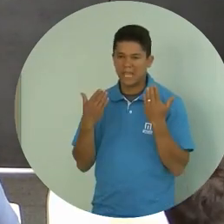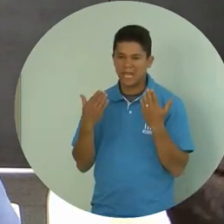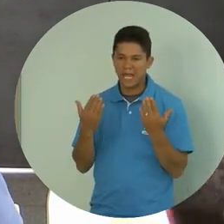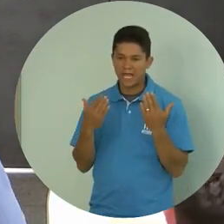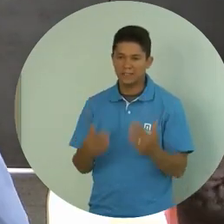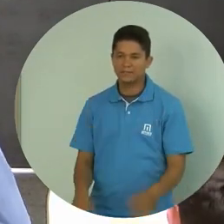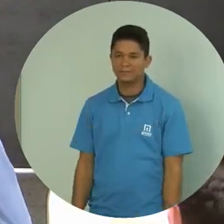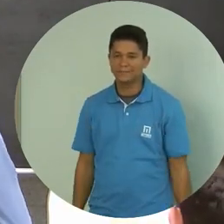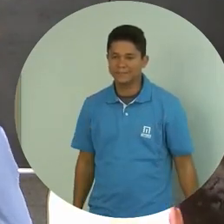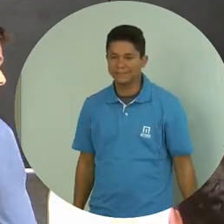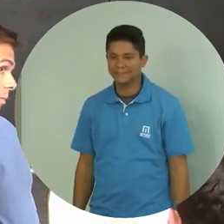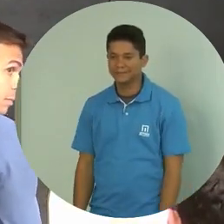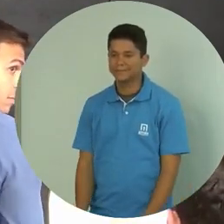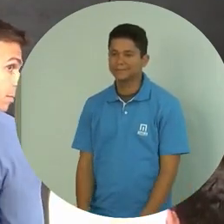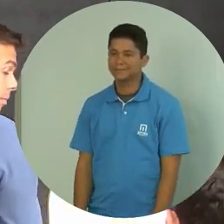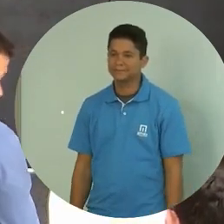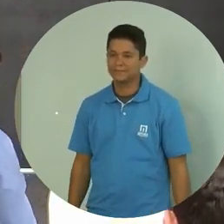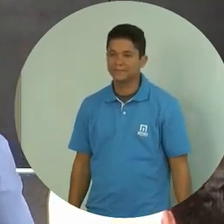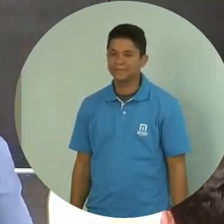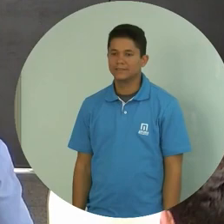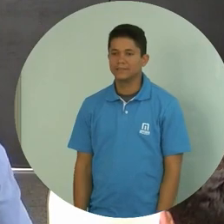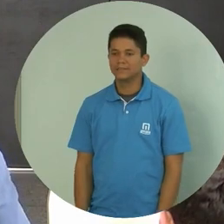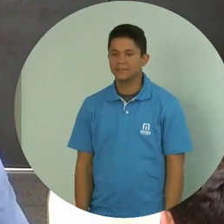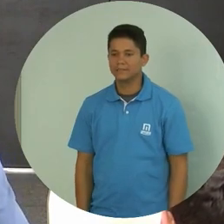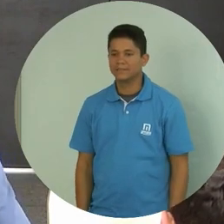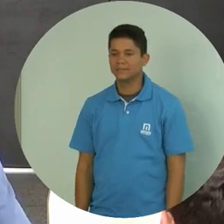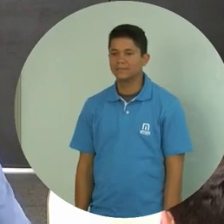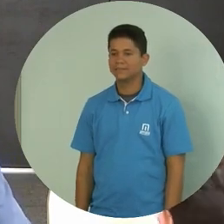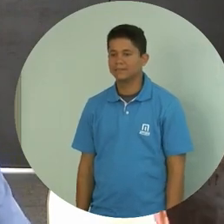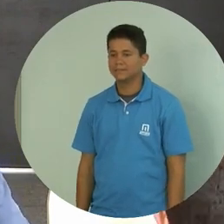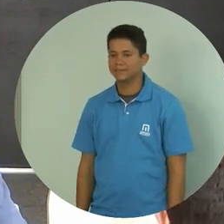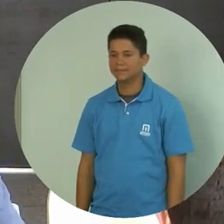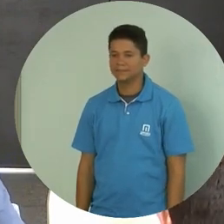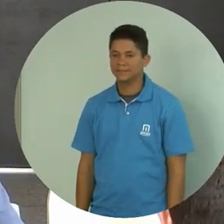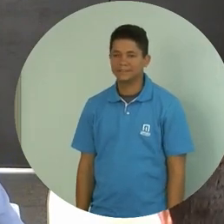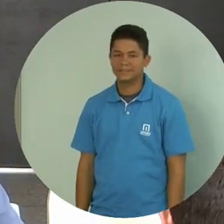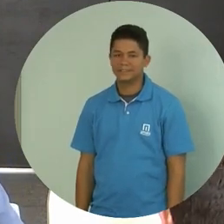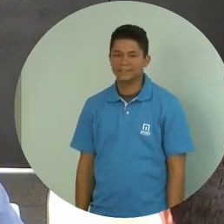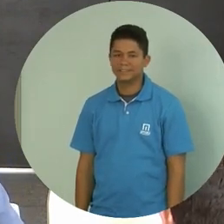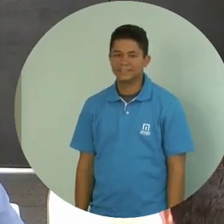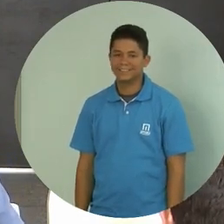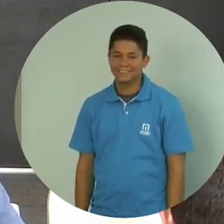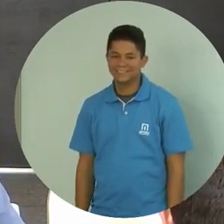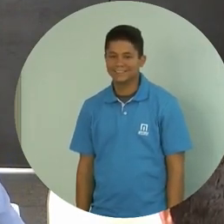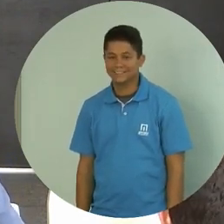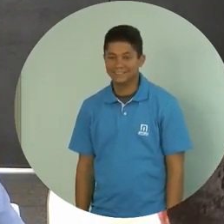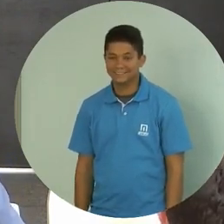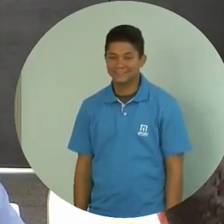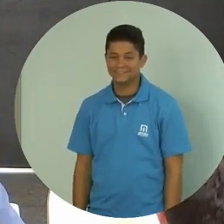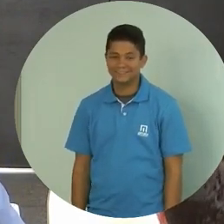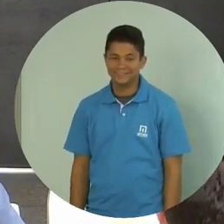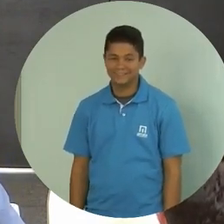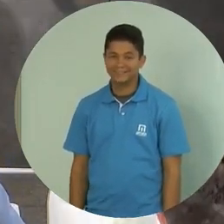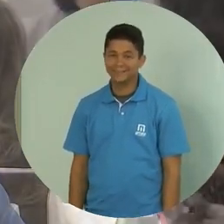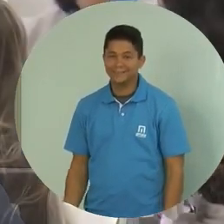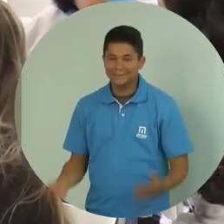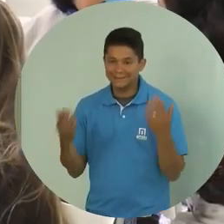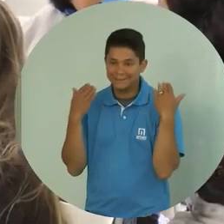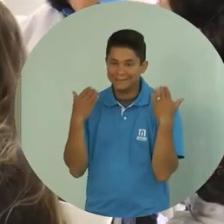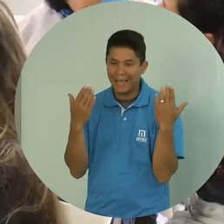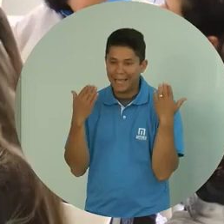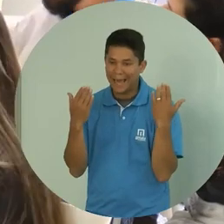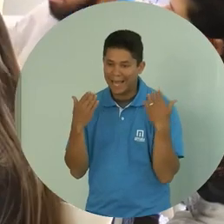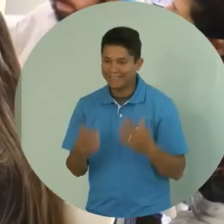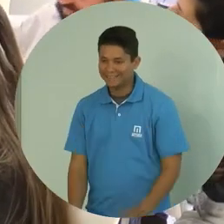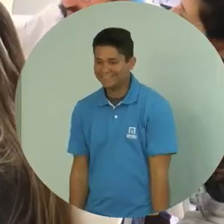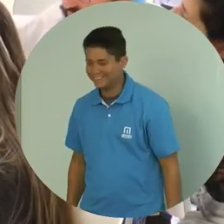Parabéns. Tá ligado? Parabéns aí, Heraldo. A gente pôde participar. Eu queria um pouco, você como estava muito